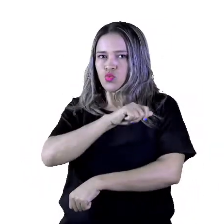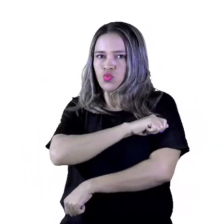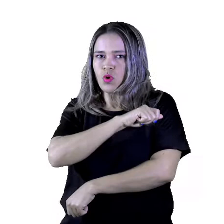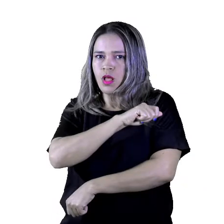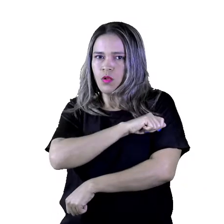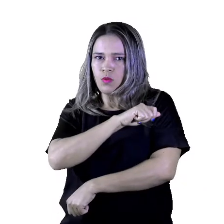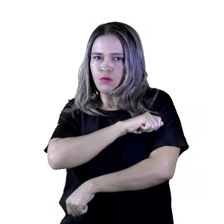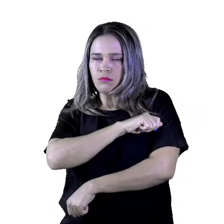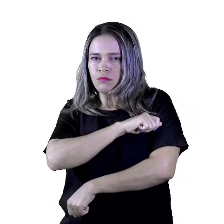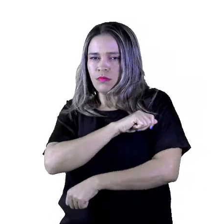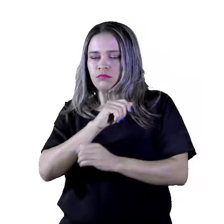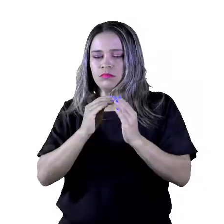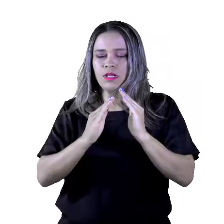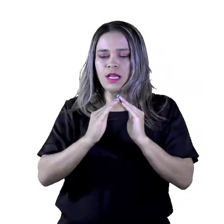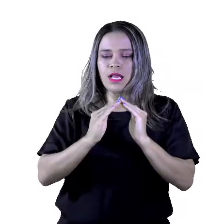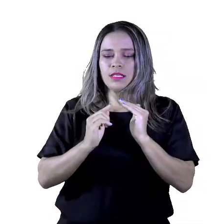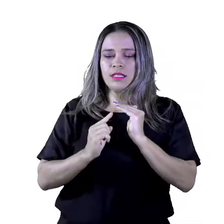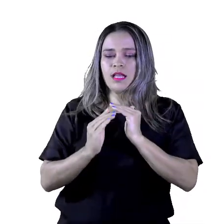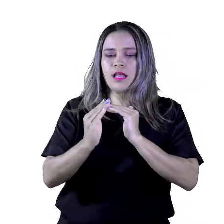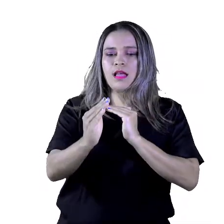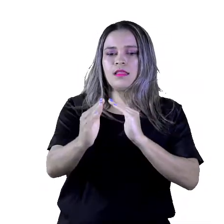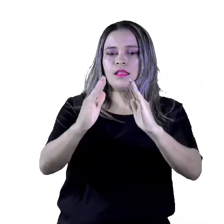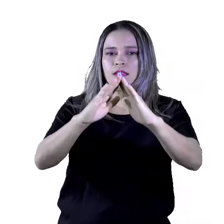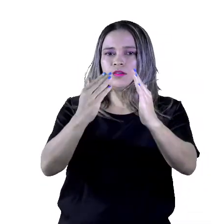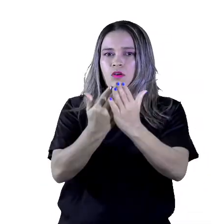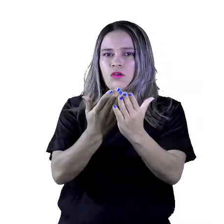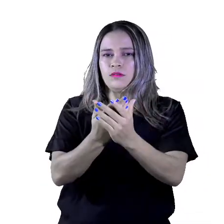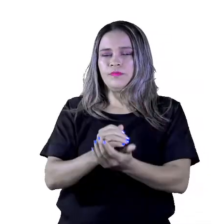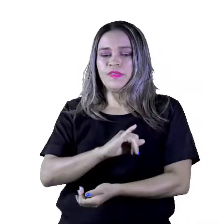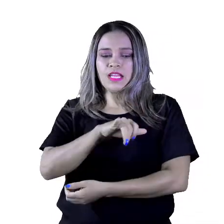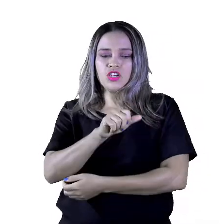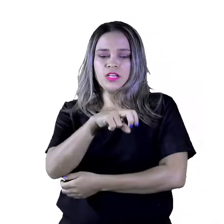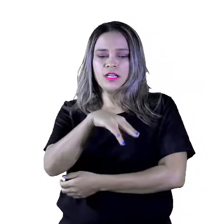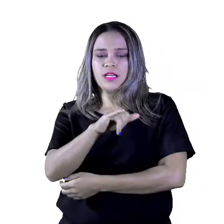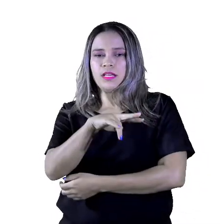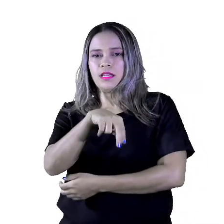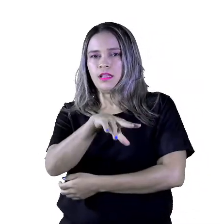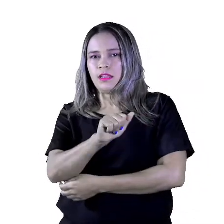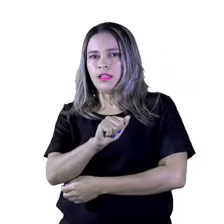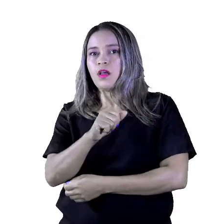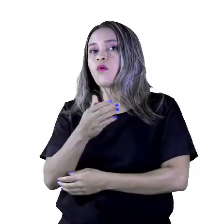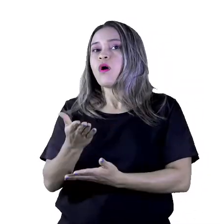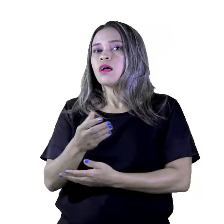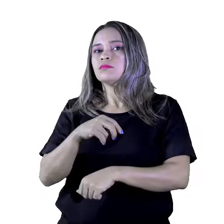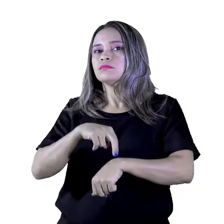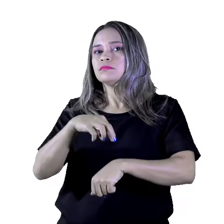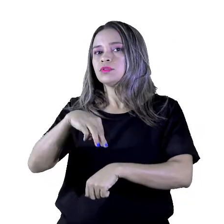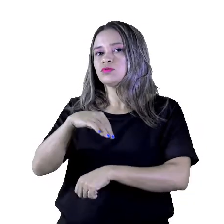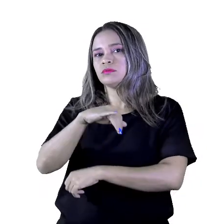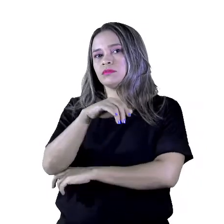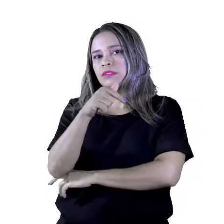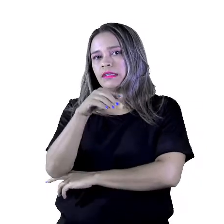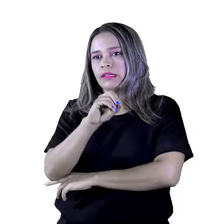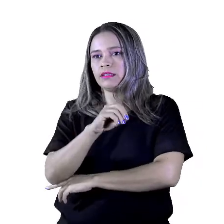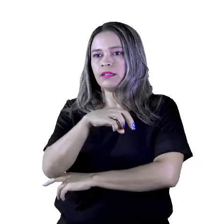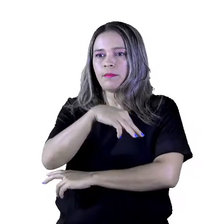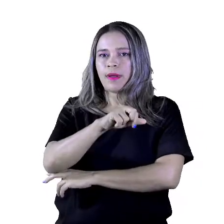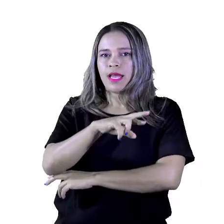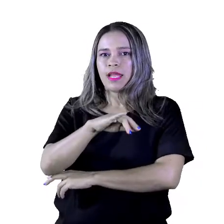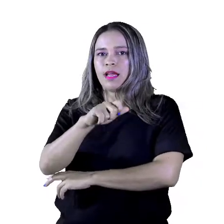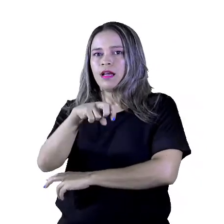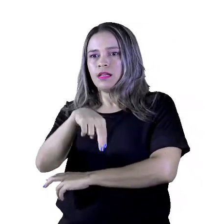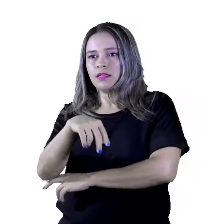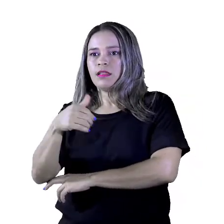alunos levam de casa até a escola. A Janaína leva quantos minutos? 70 minutos. A Mariana, 10 minutos,